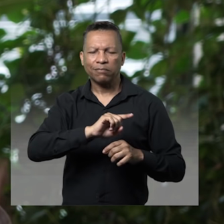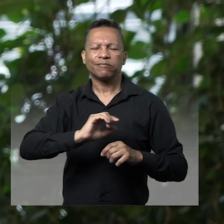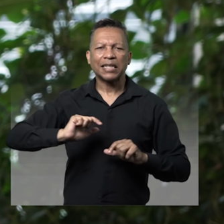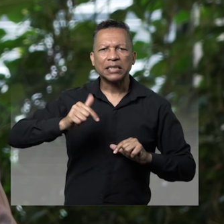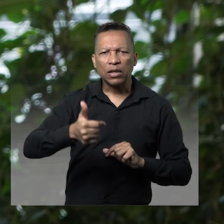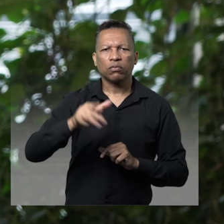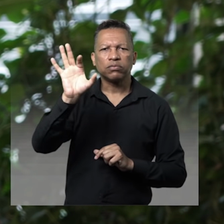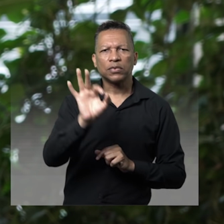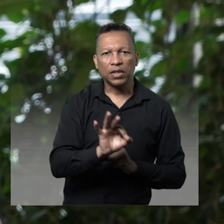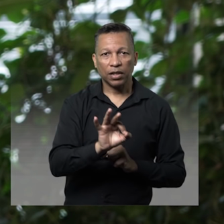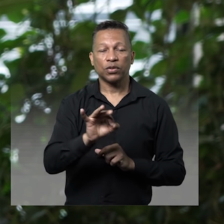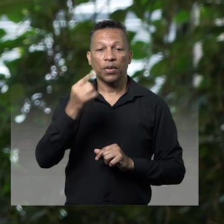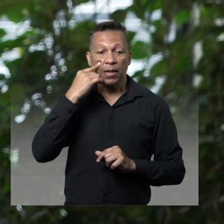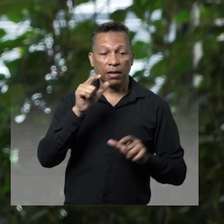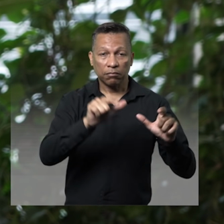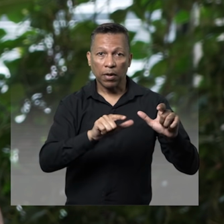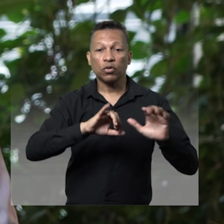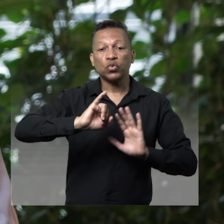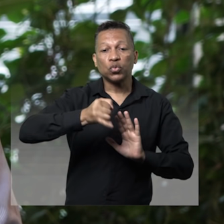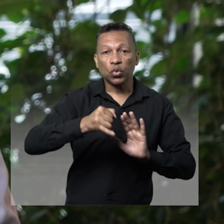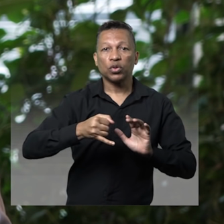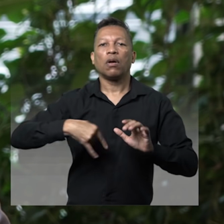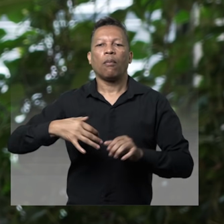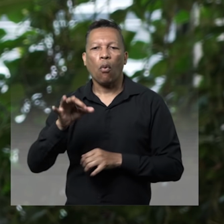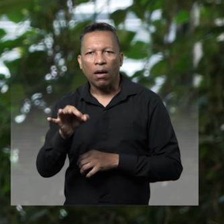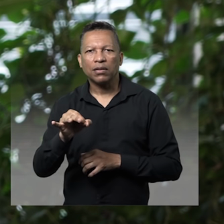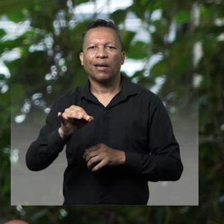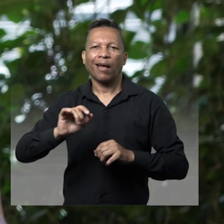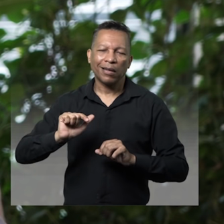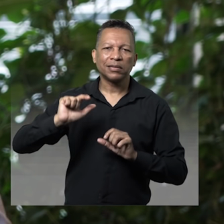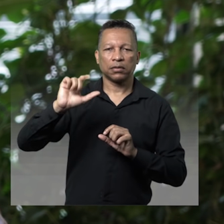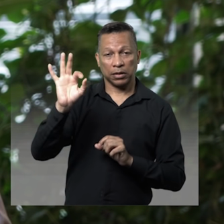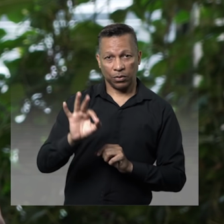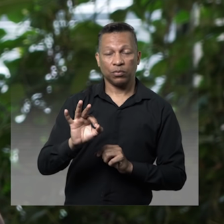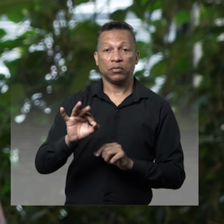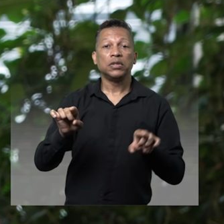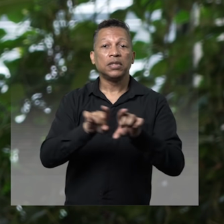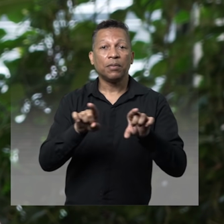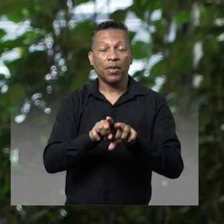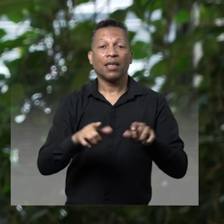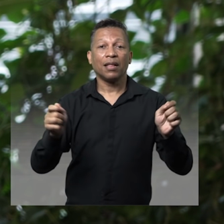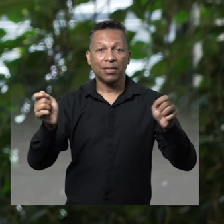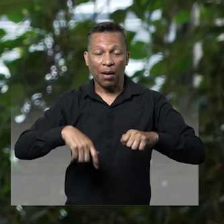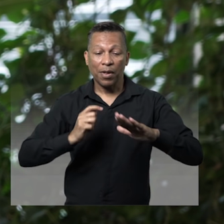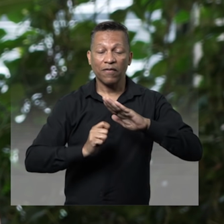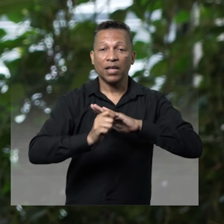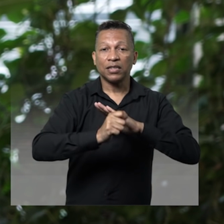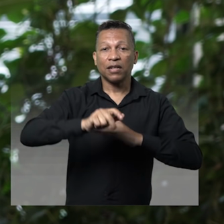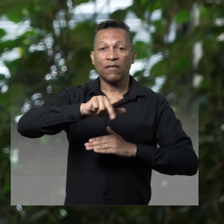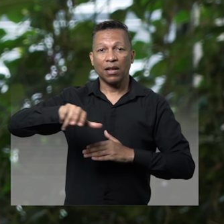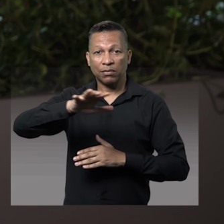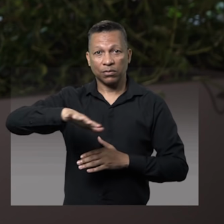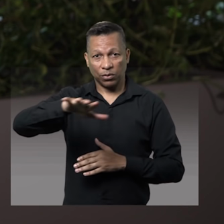ativos globais, alocando em taxa de juros, moedas, ações e também pode investir nos mercados de